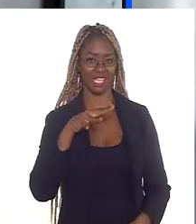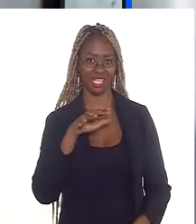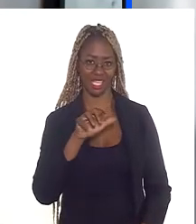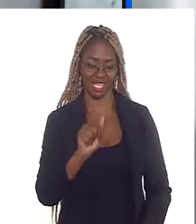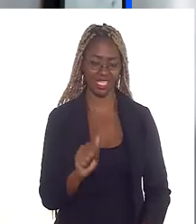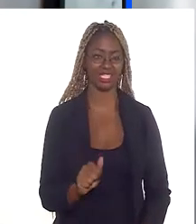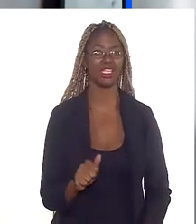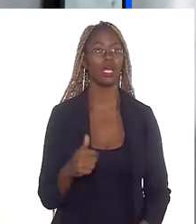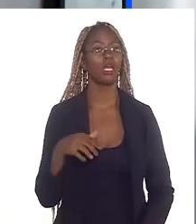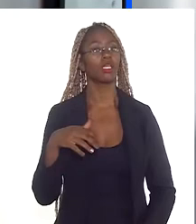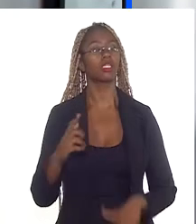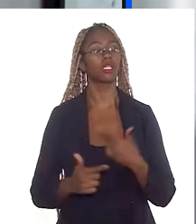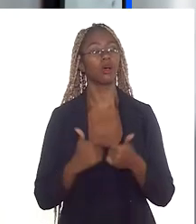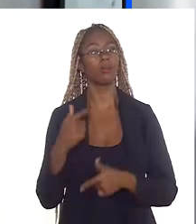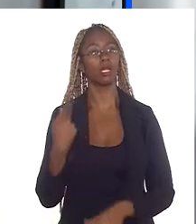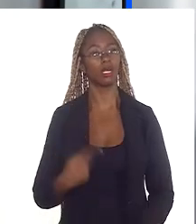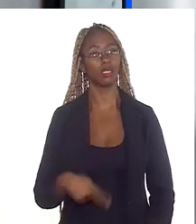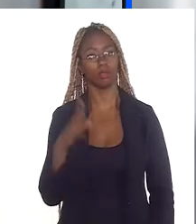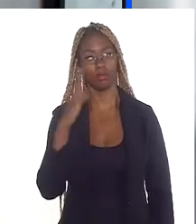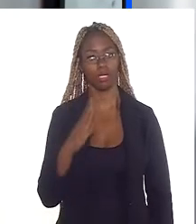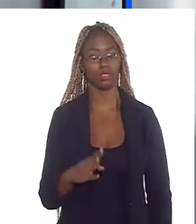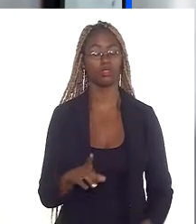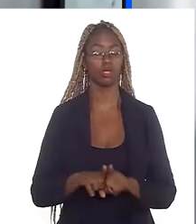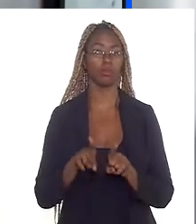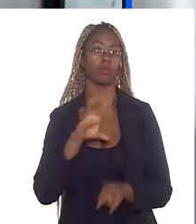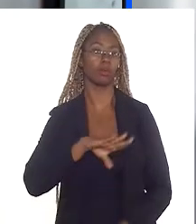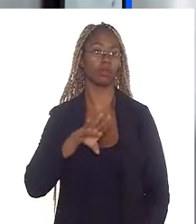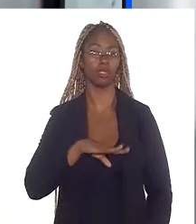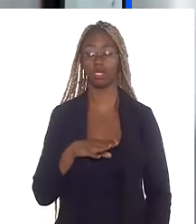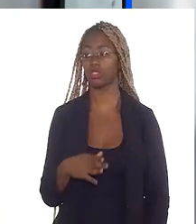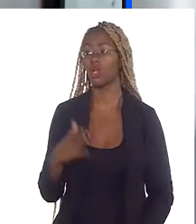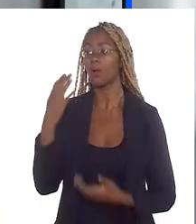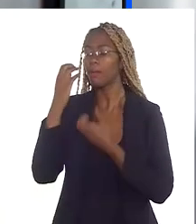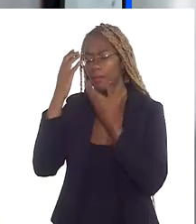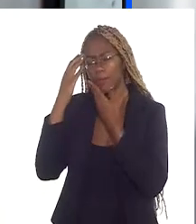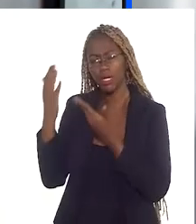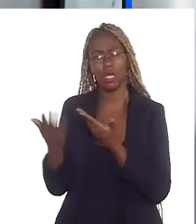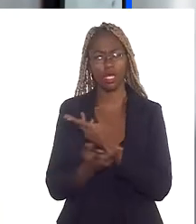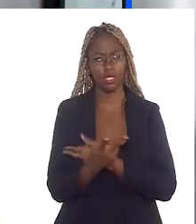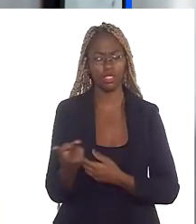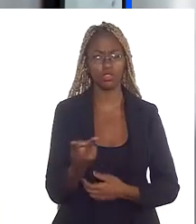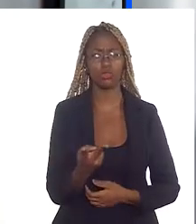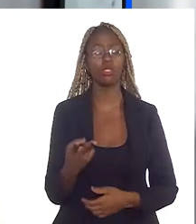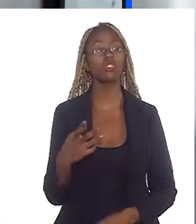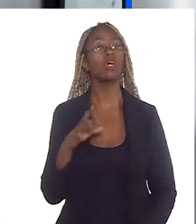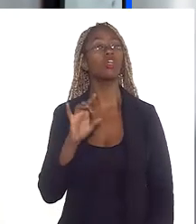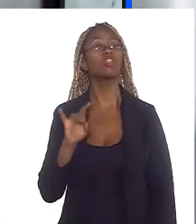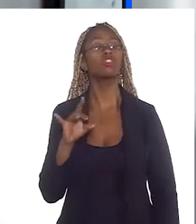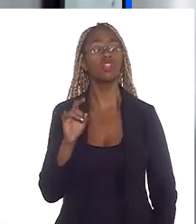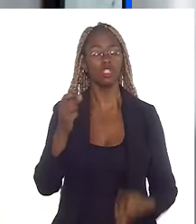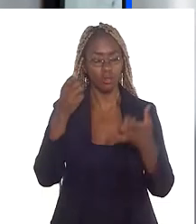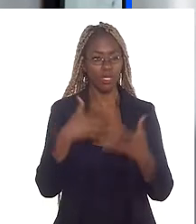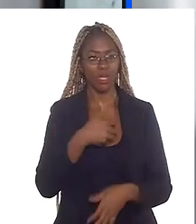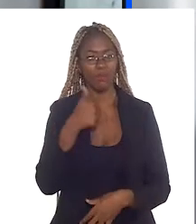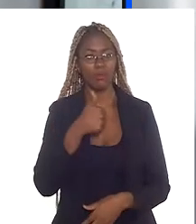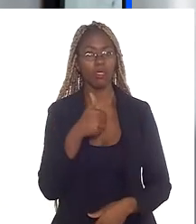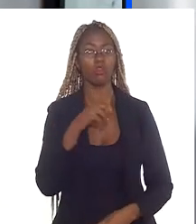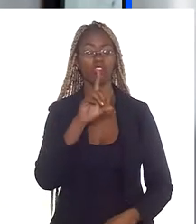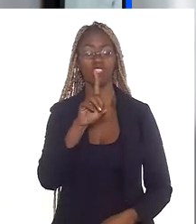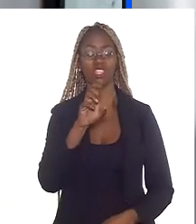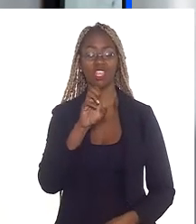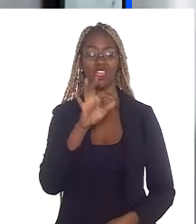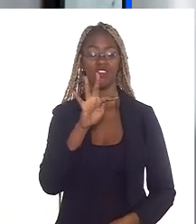Muito obrigado pela presença das duas eu gostaria de começar definindo né esse conceito definhamento